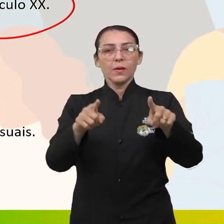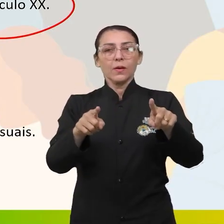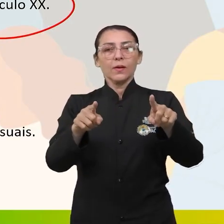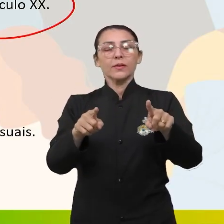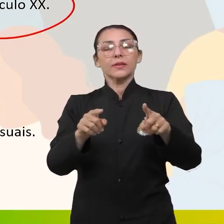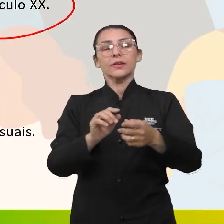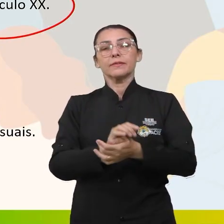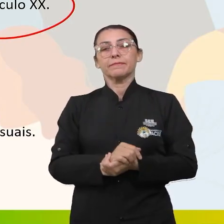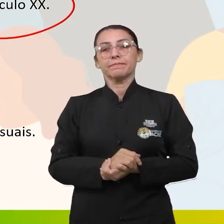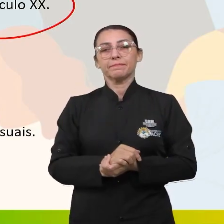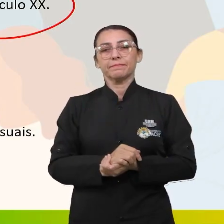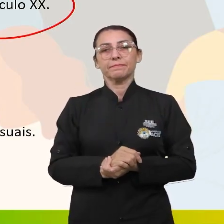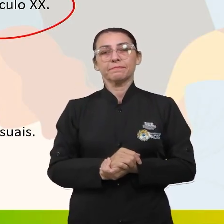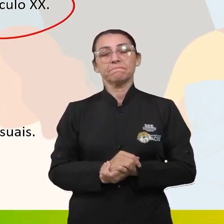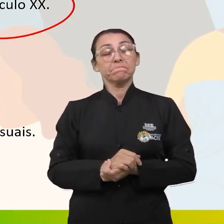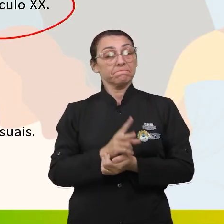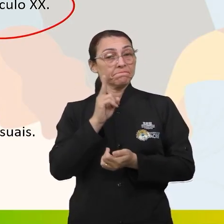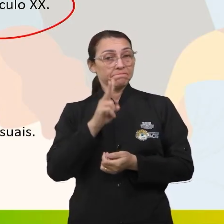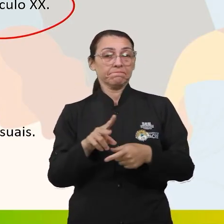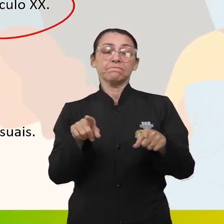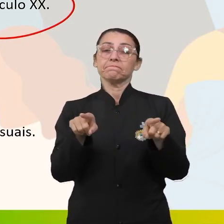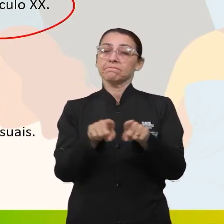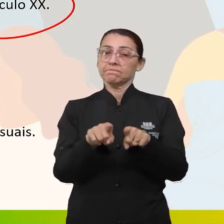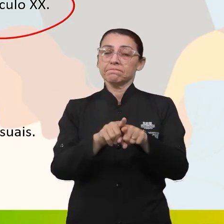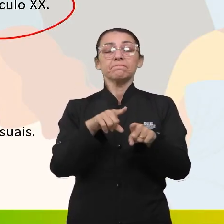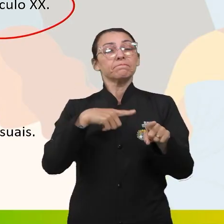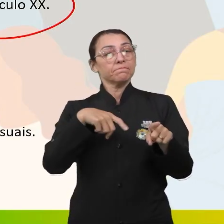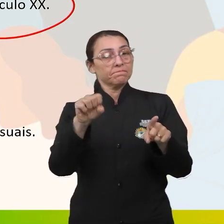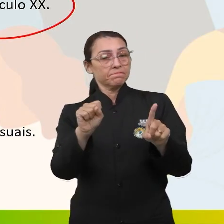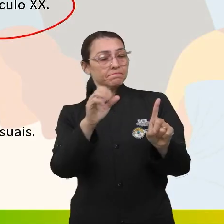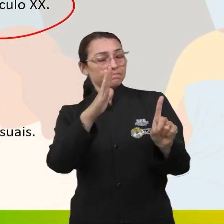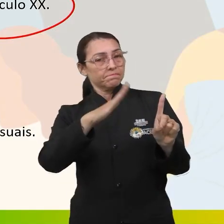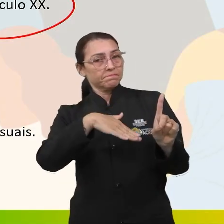visuais. Então, a gente viu que ela teve, sim,